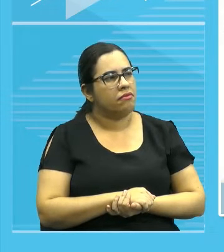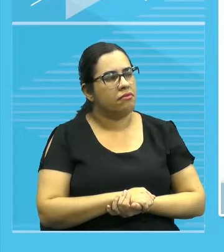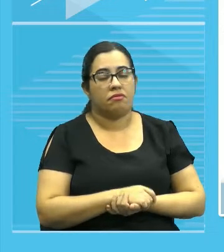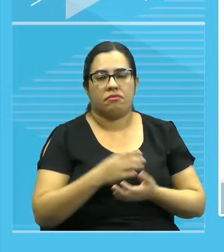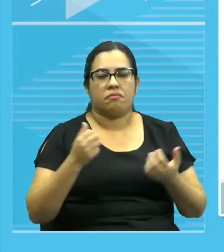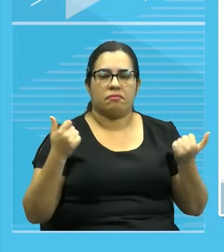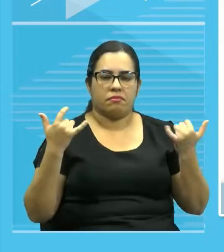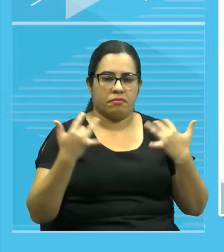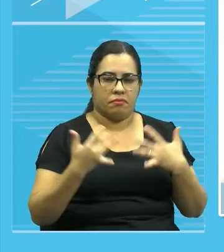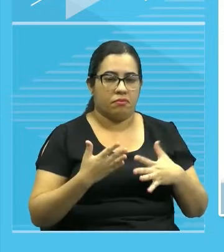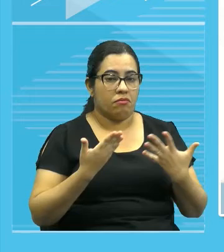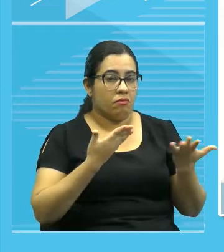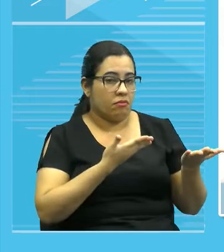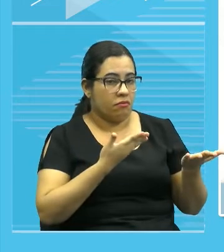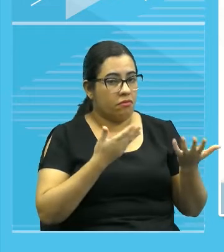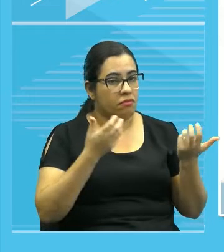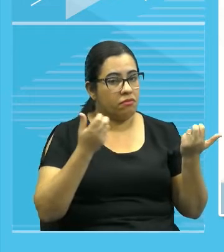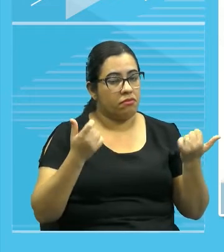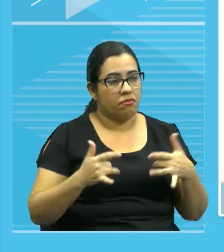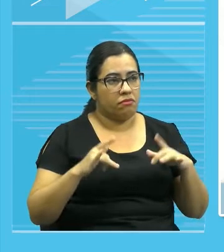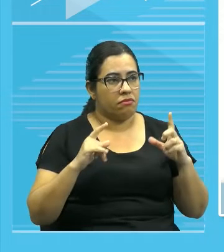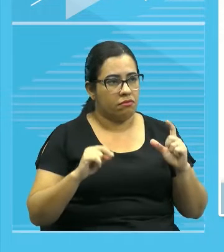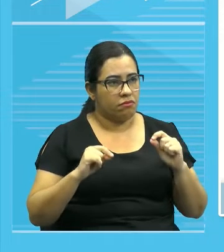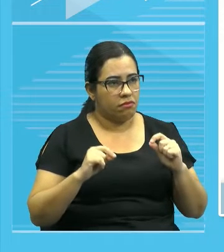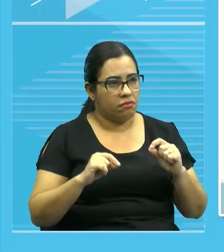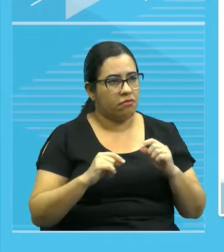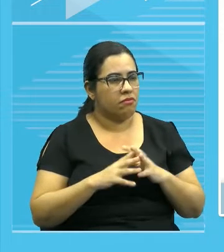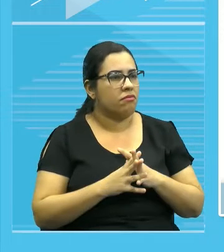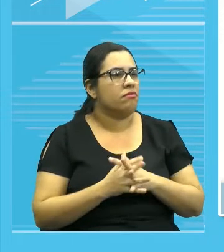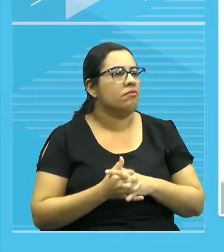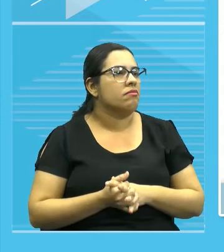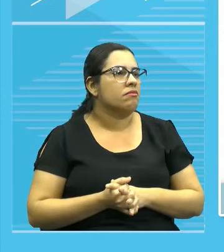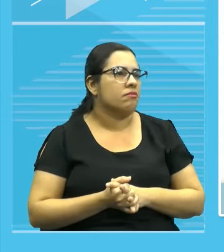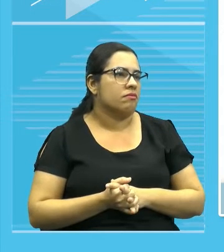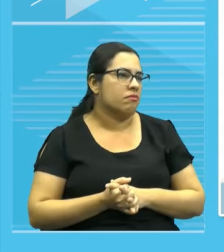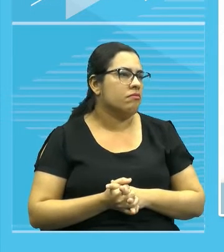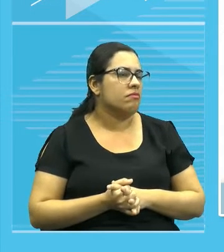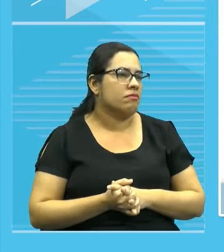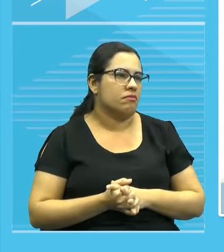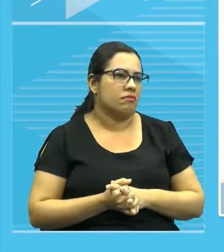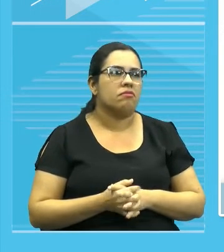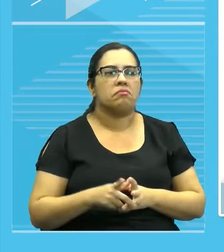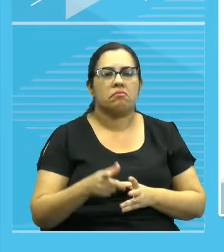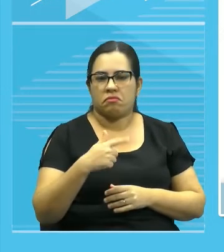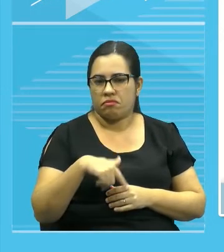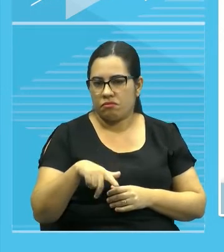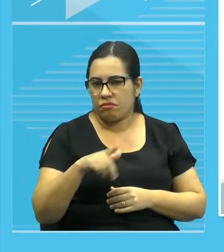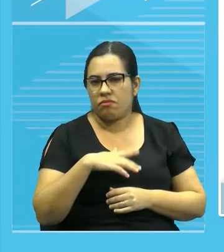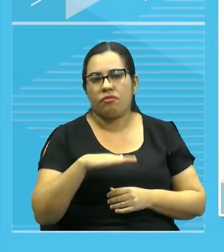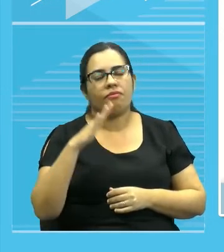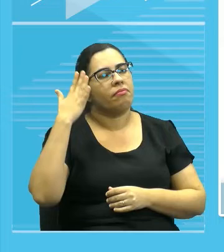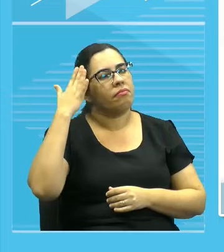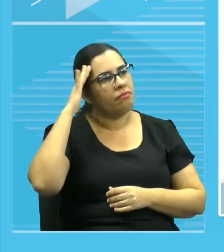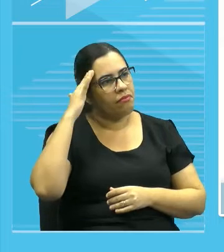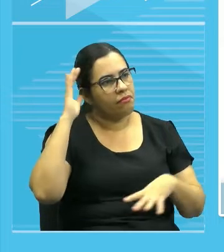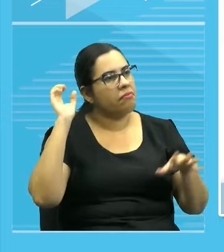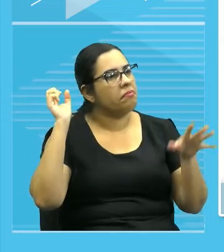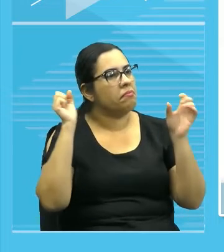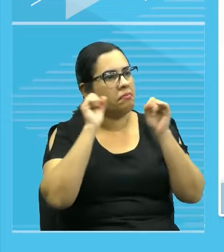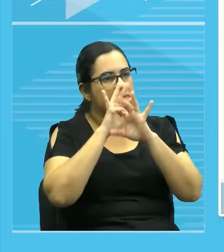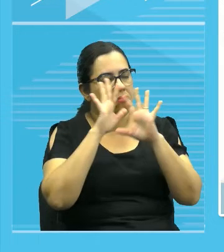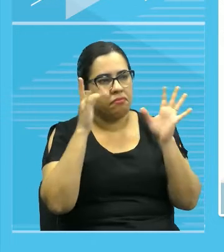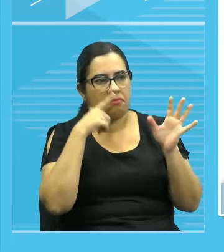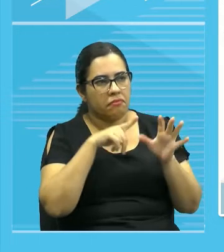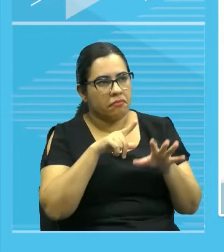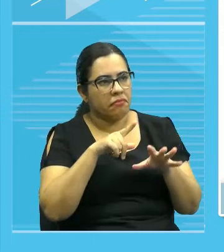comentário ao comentário dá para entender perfeitamente apesar de estar em espanhol